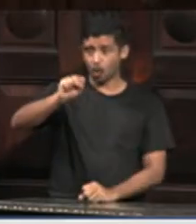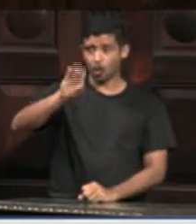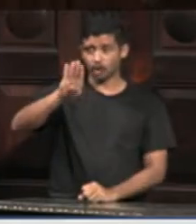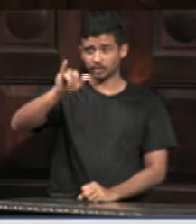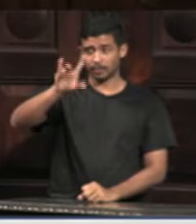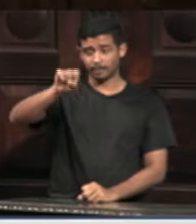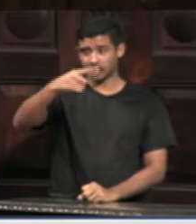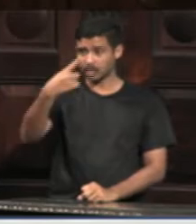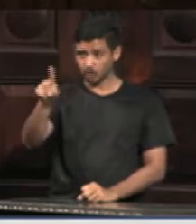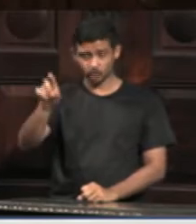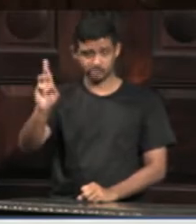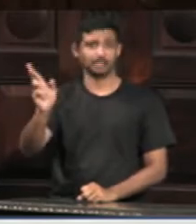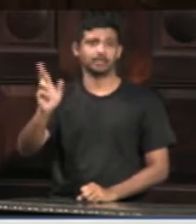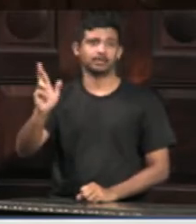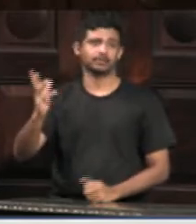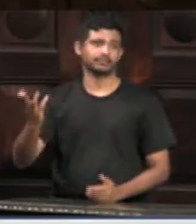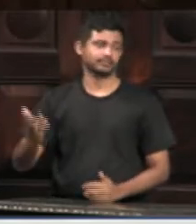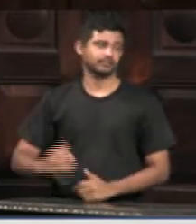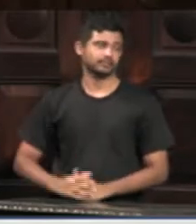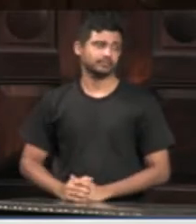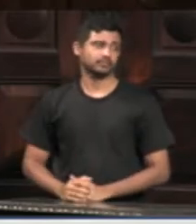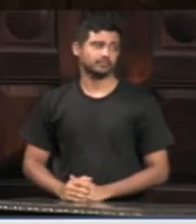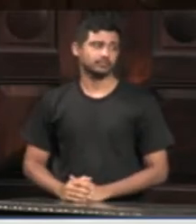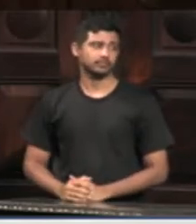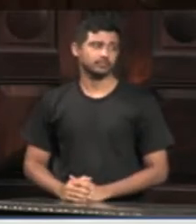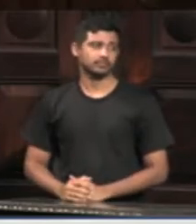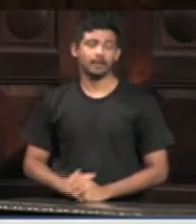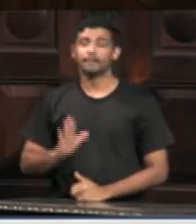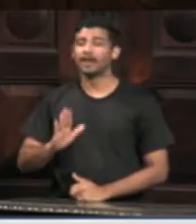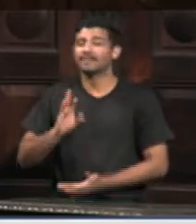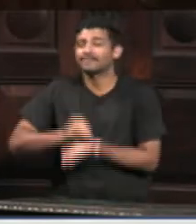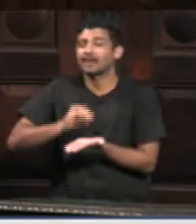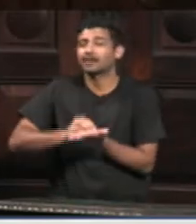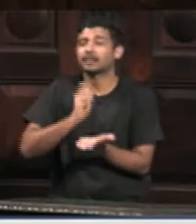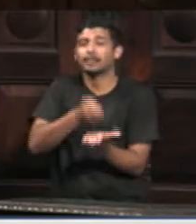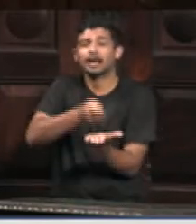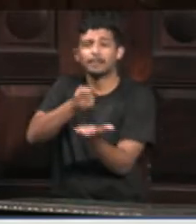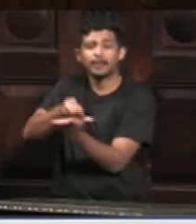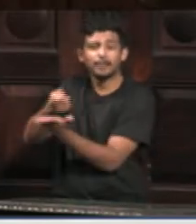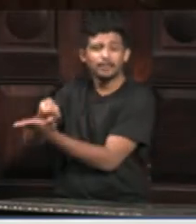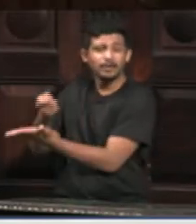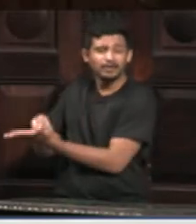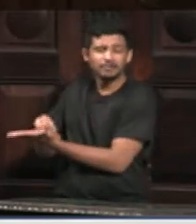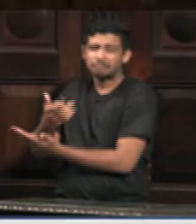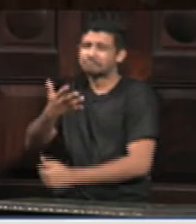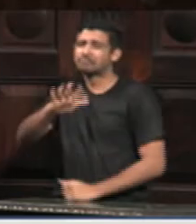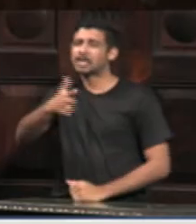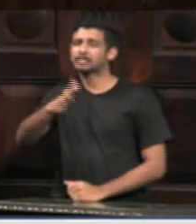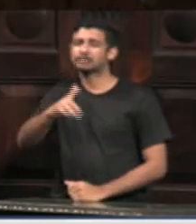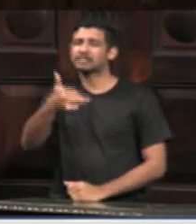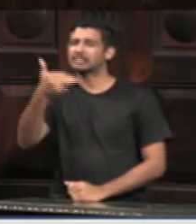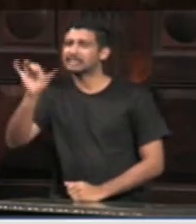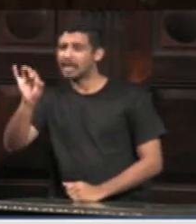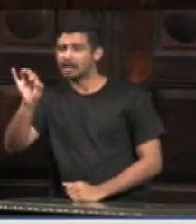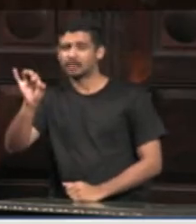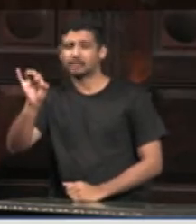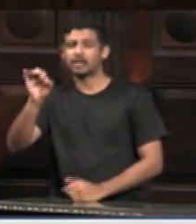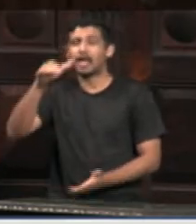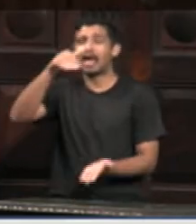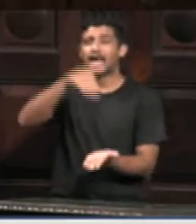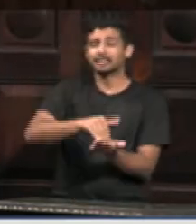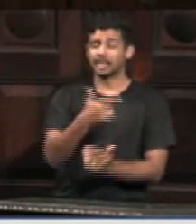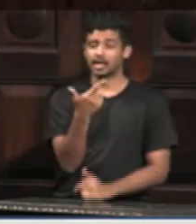de reais e uns restos a pagar que pode variar de 10